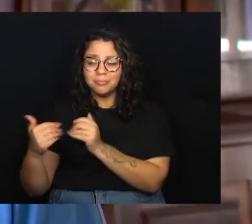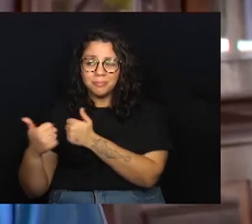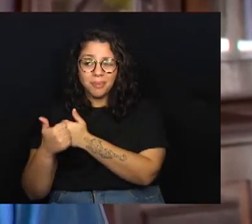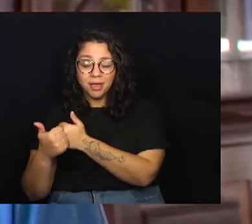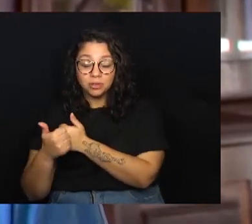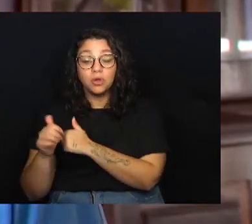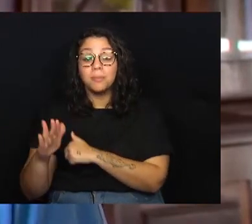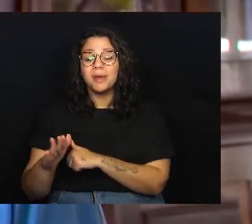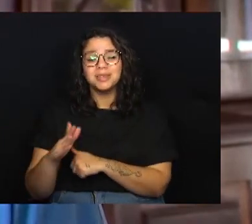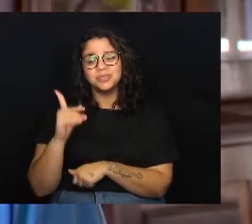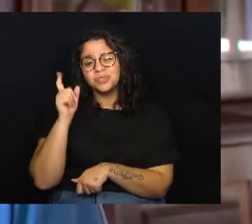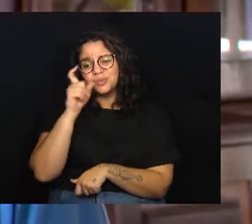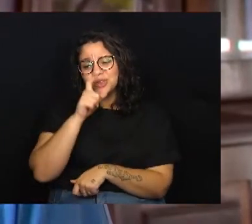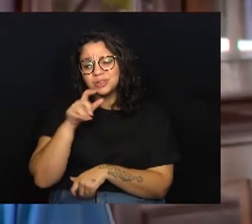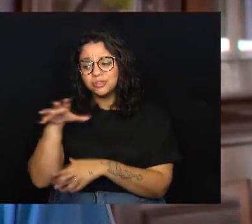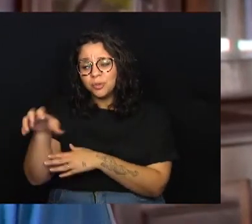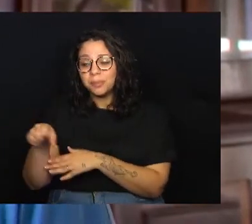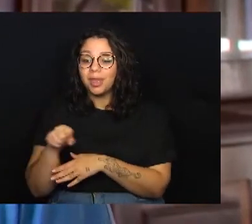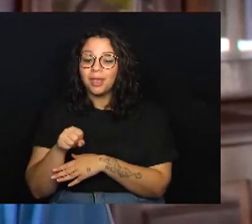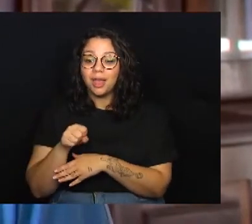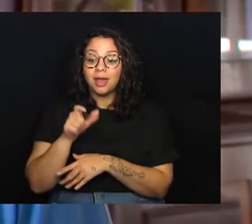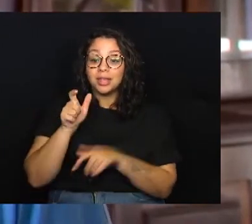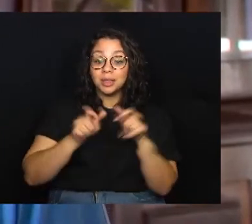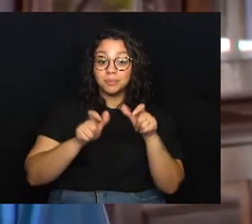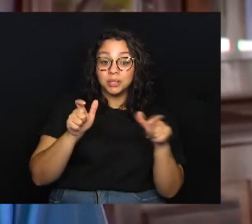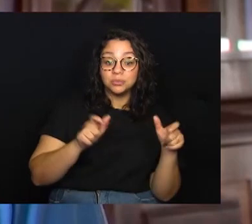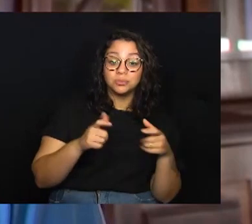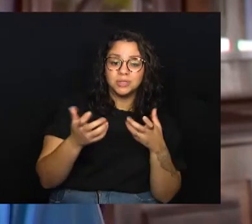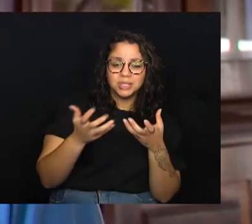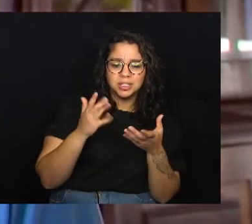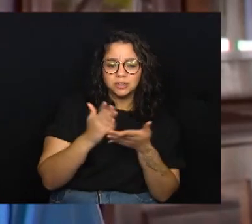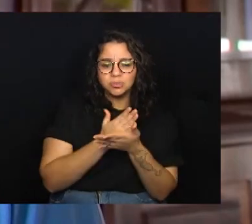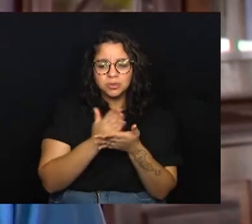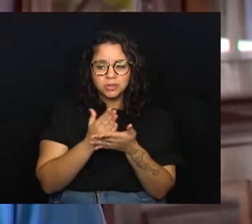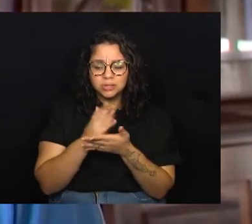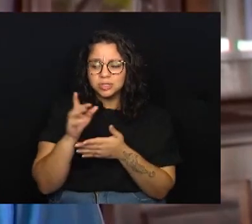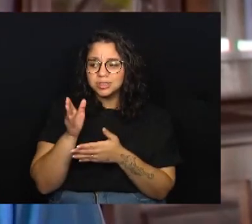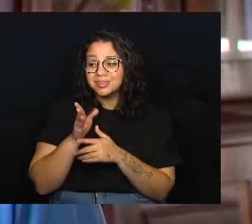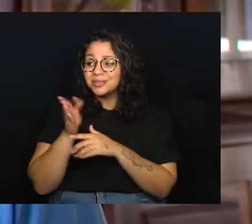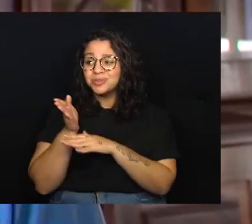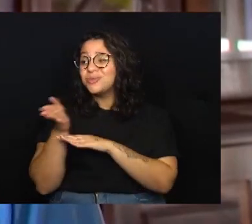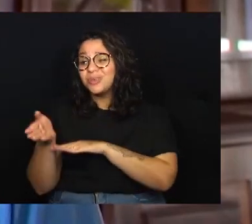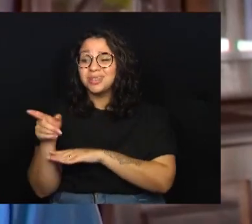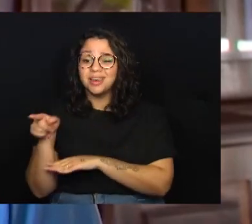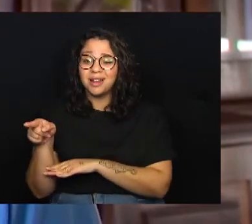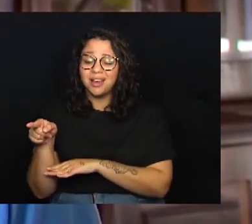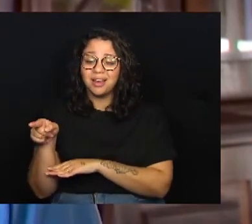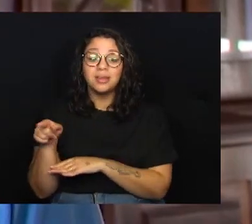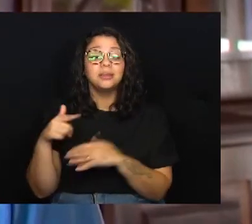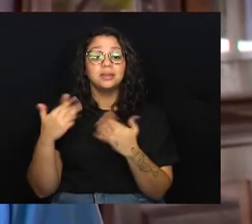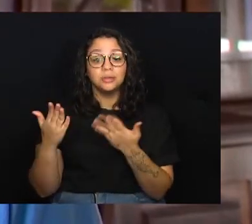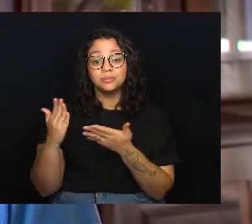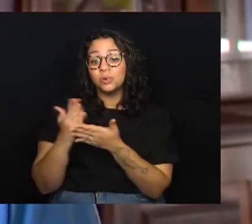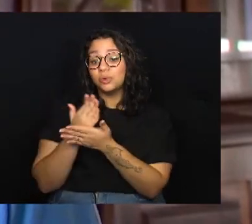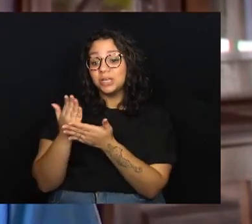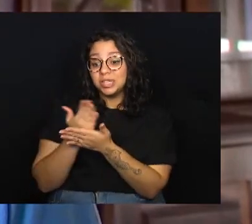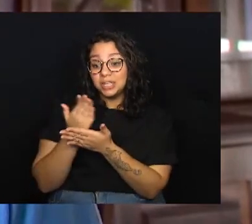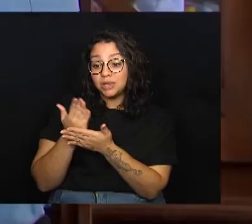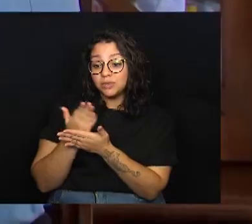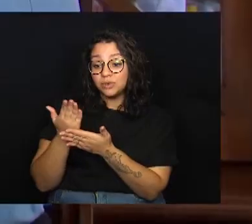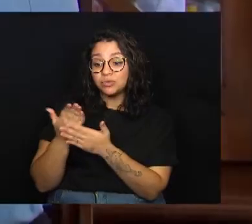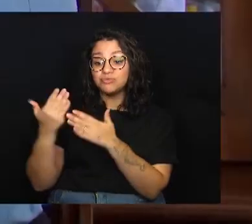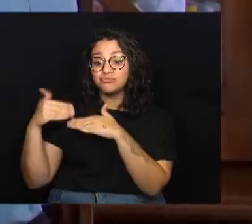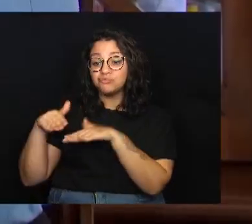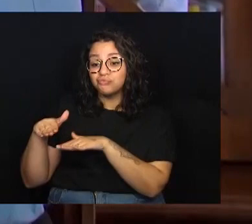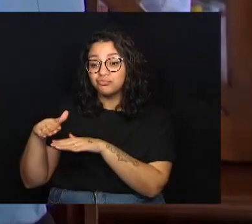acesso, e as pessoas que vinham buscar alguma coisa não iriam lá. E os livros estavam, de certa forma,